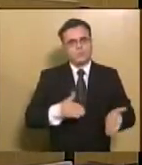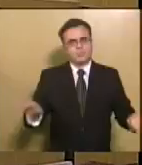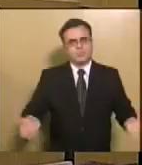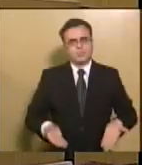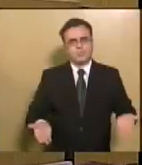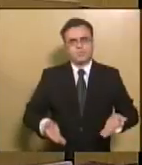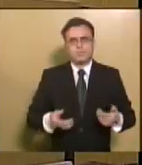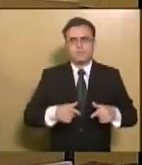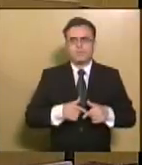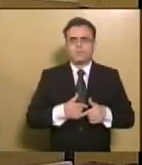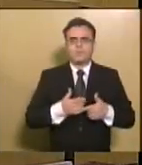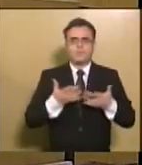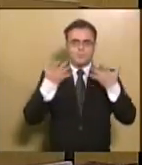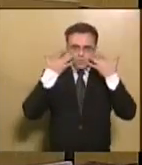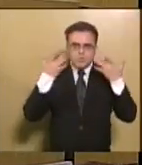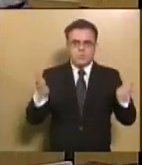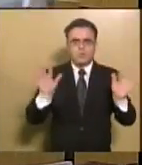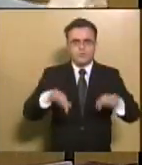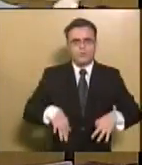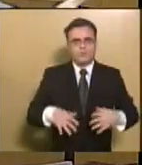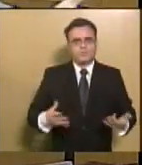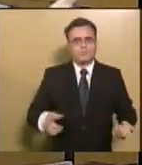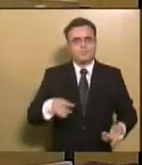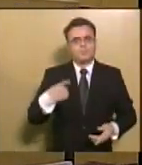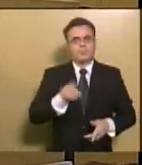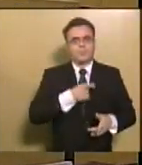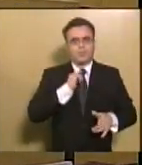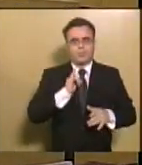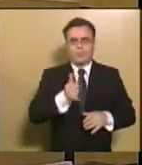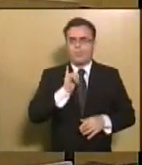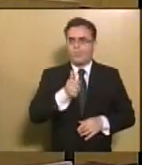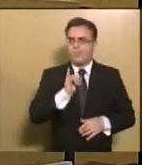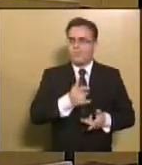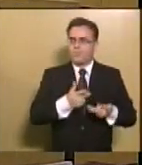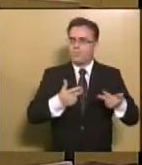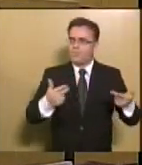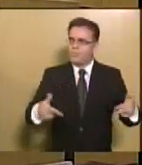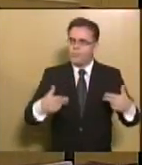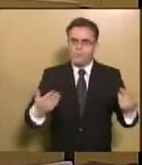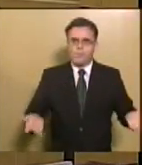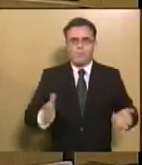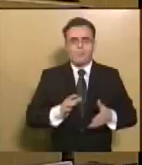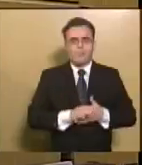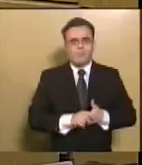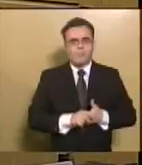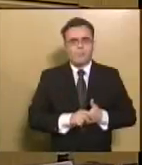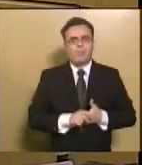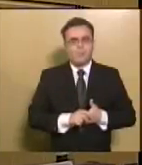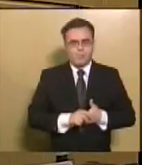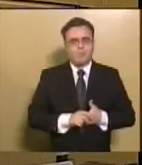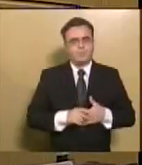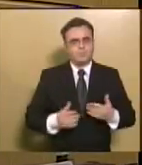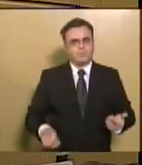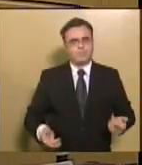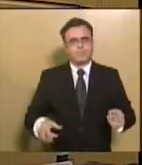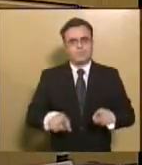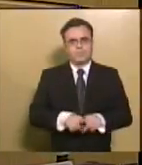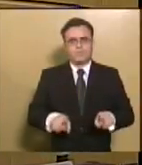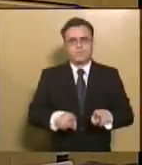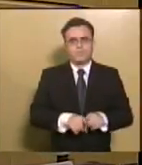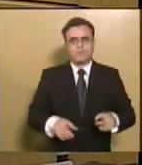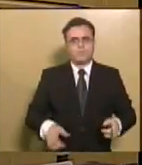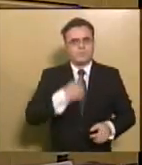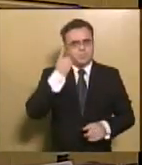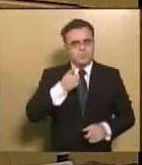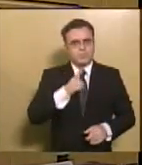o desfecho. A gente ouve comentários que podem surgir as emendas parlamentares estaduais, podem não surgir, mas o deputado Luciano Pimentel deu